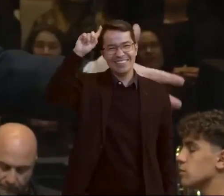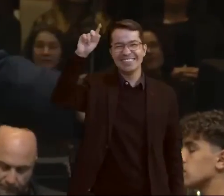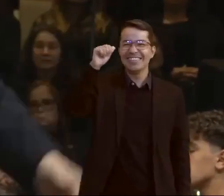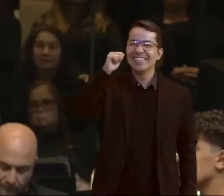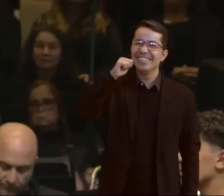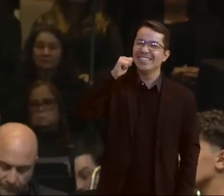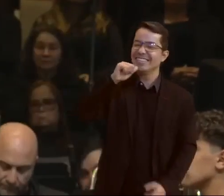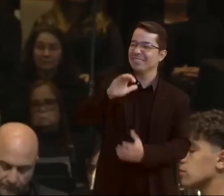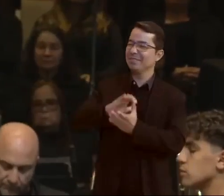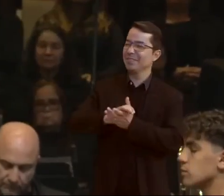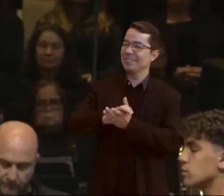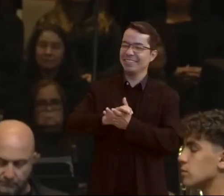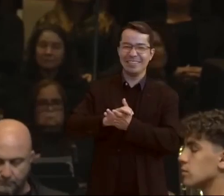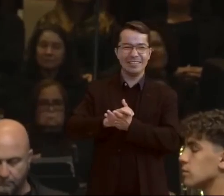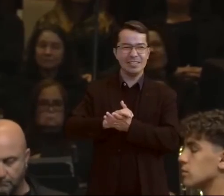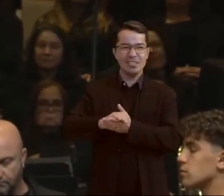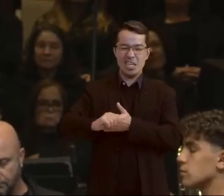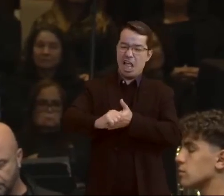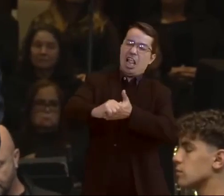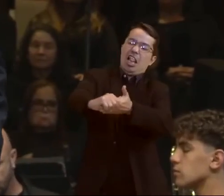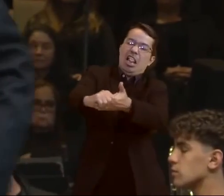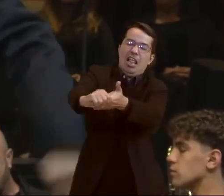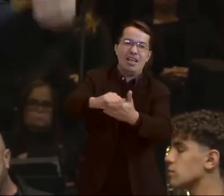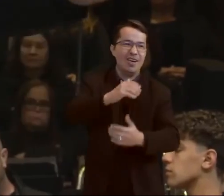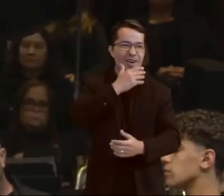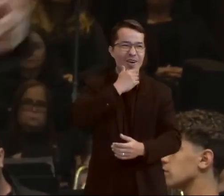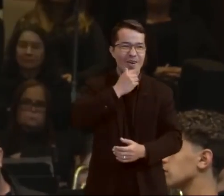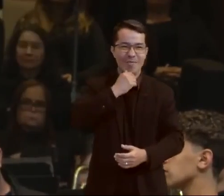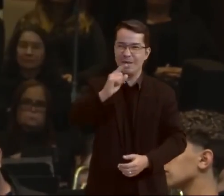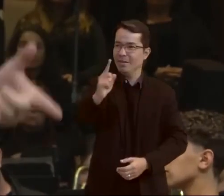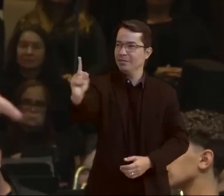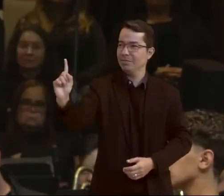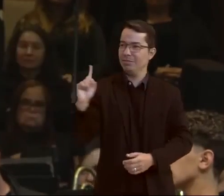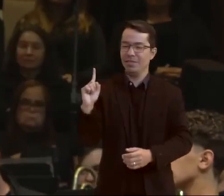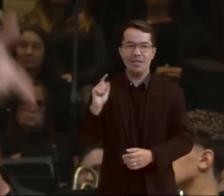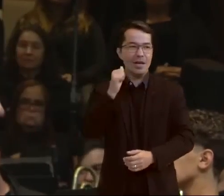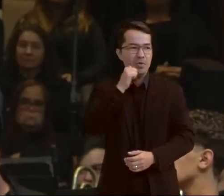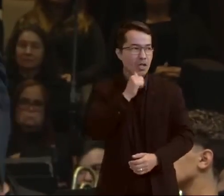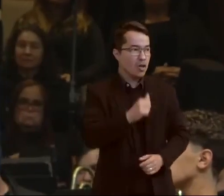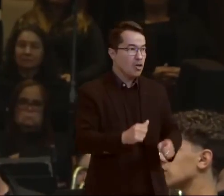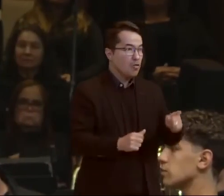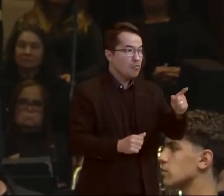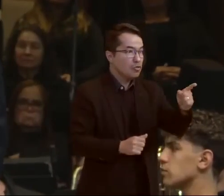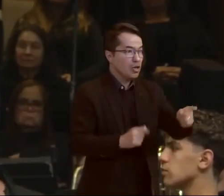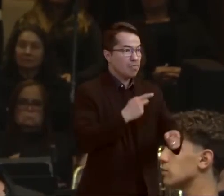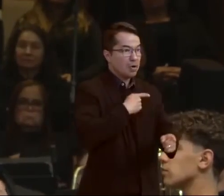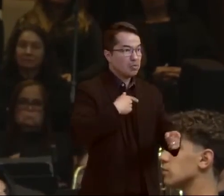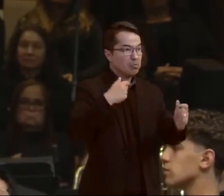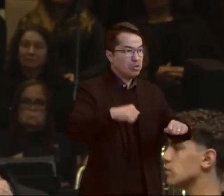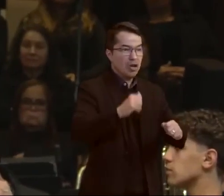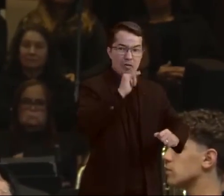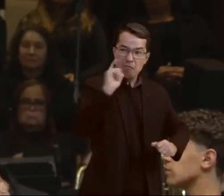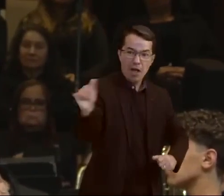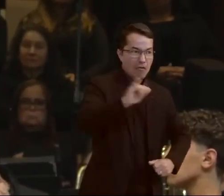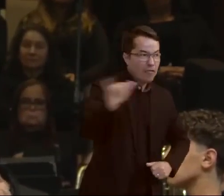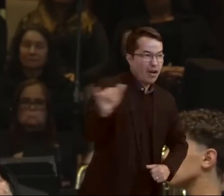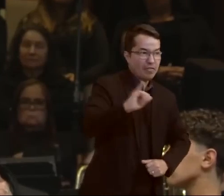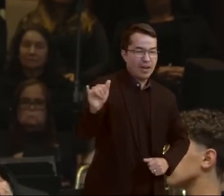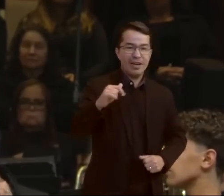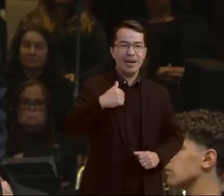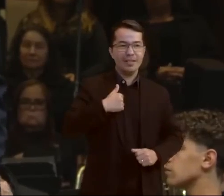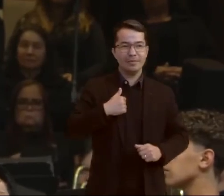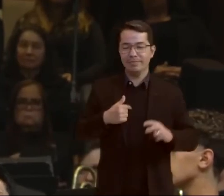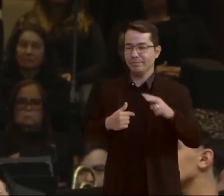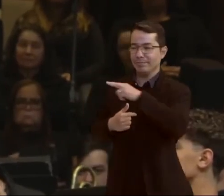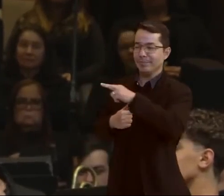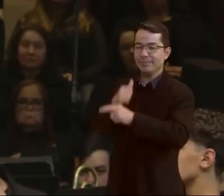comigo, estava lá do meu lado. E aí eu comecei a conversar com ela, ela disse: tem que dizer isso para ele, tem que dizer isso para aquele. Eu virei para ela assim: minha irmã, posso lhe falar uma